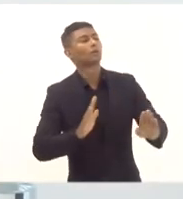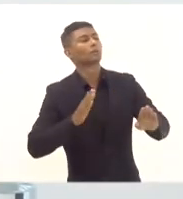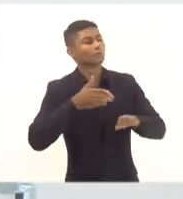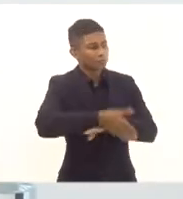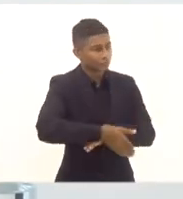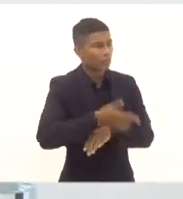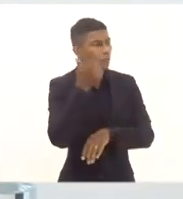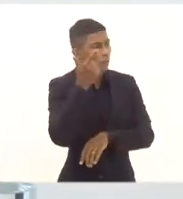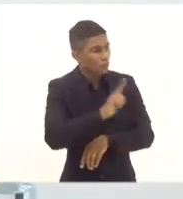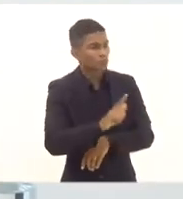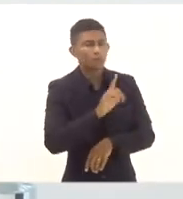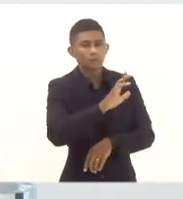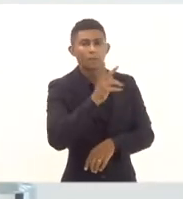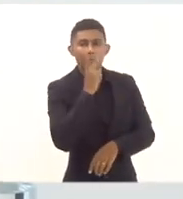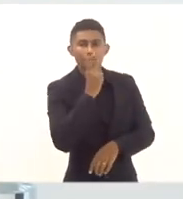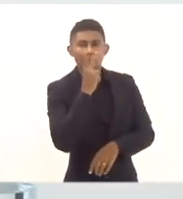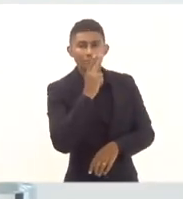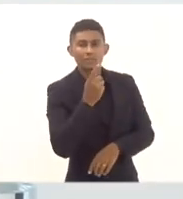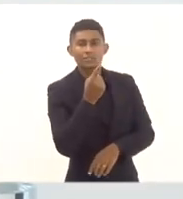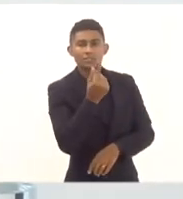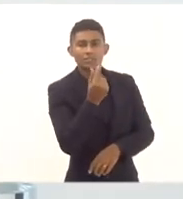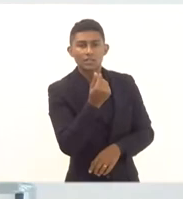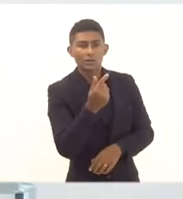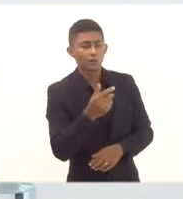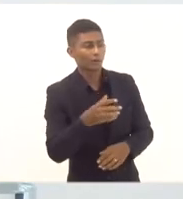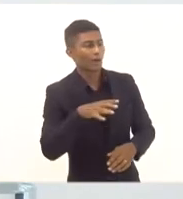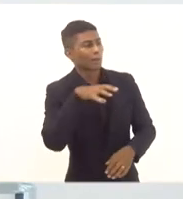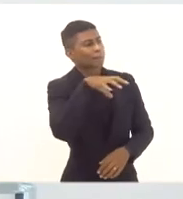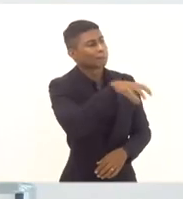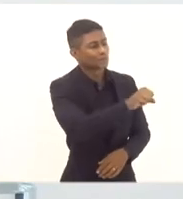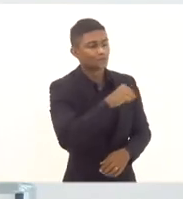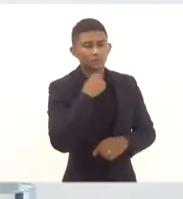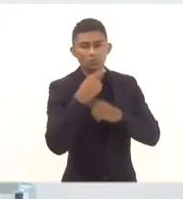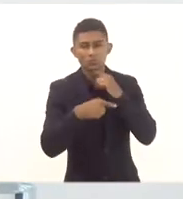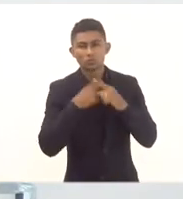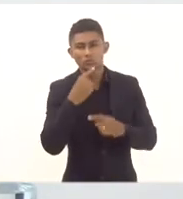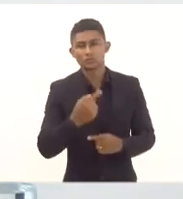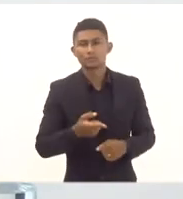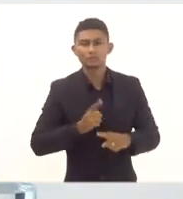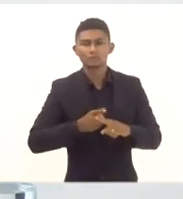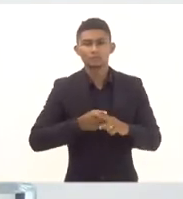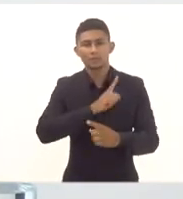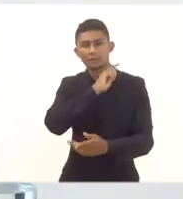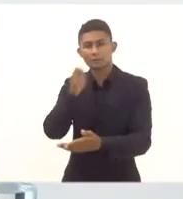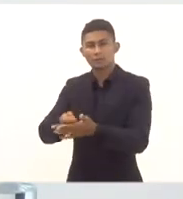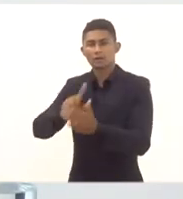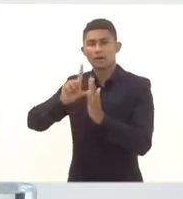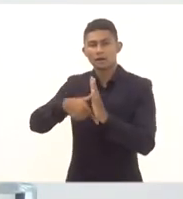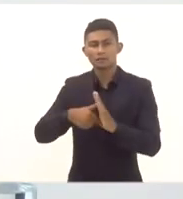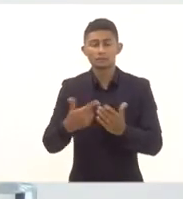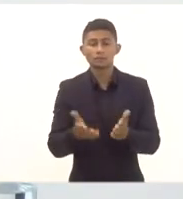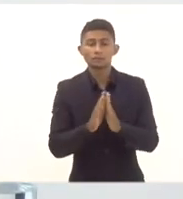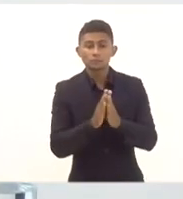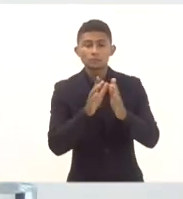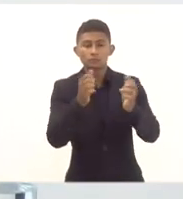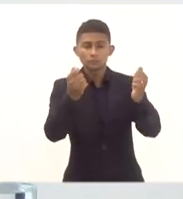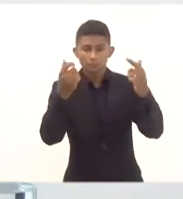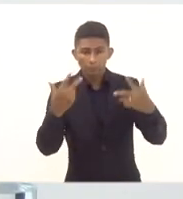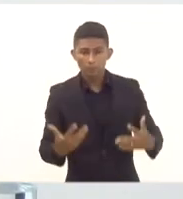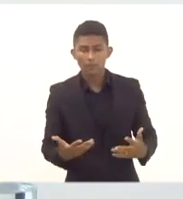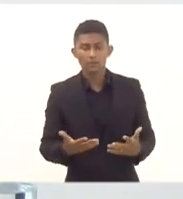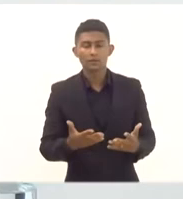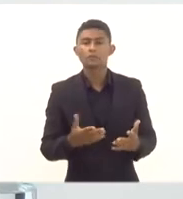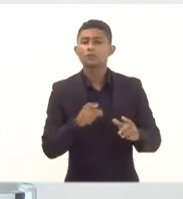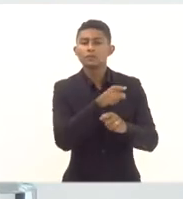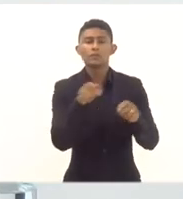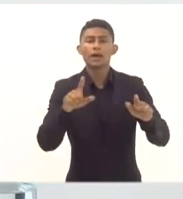programa de recebimento né atrasos nesses pagamentos gostaria que o Senhor nos dissesse Quais são as